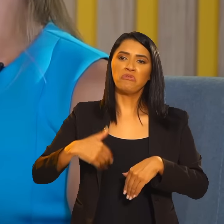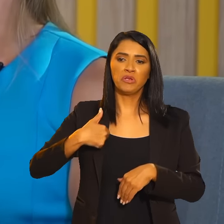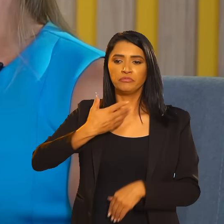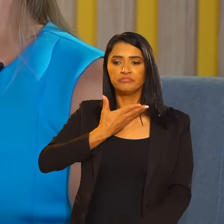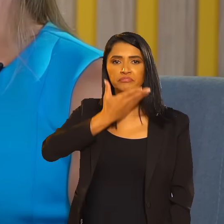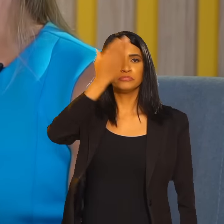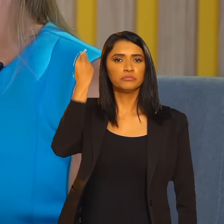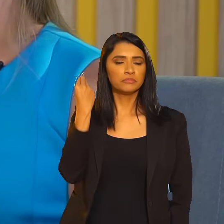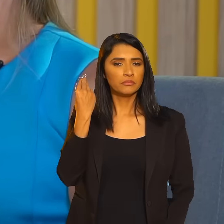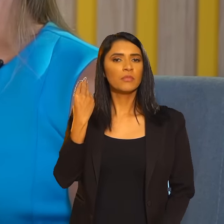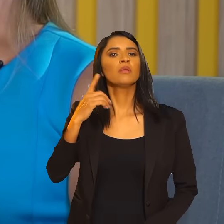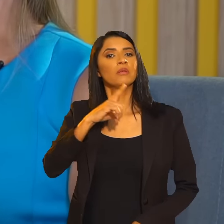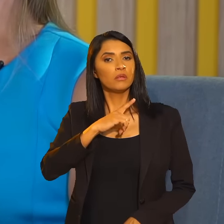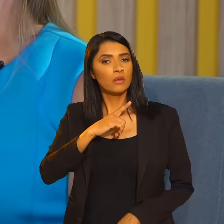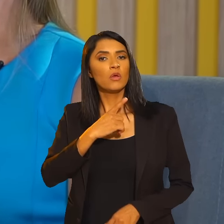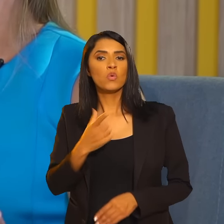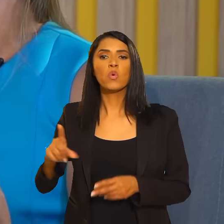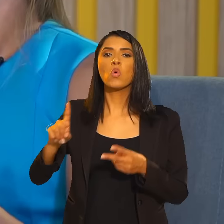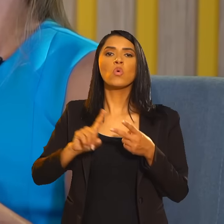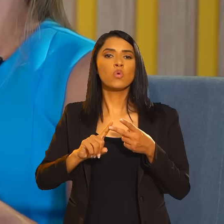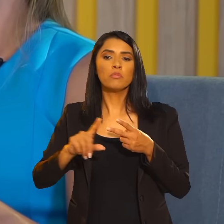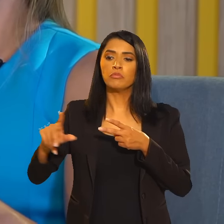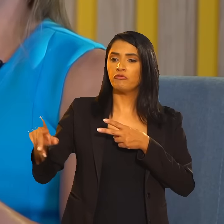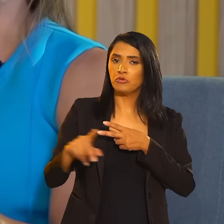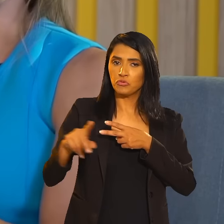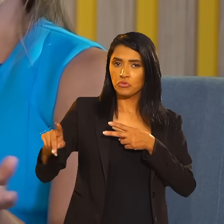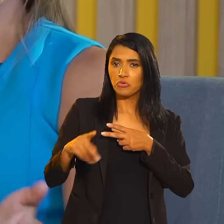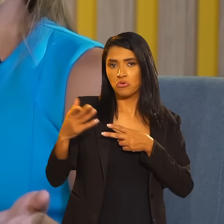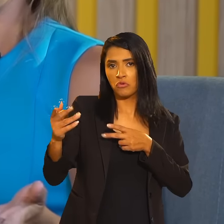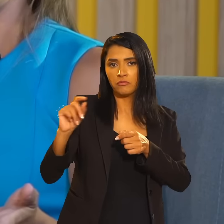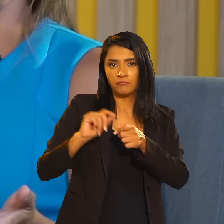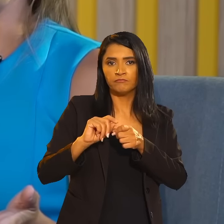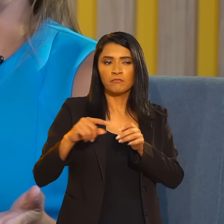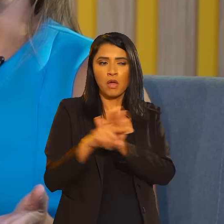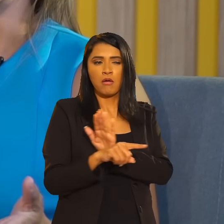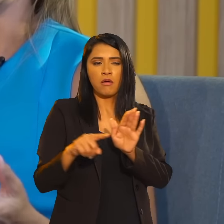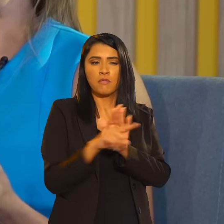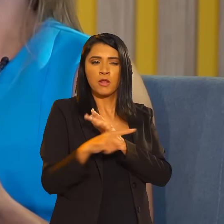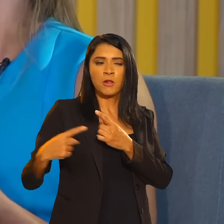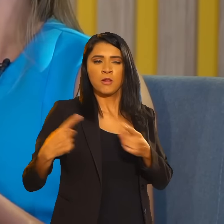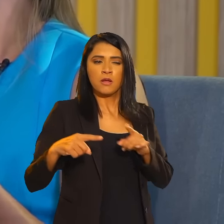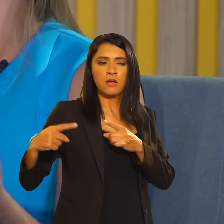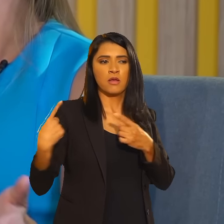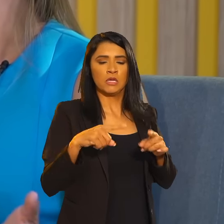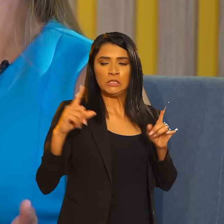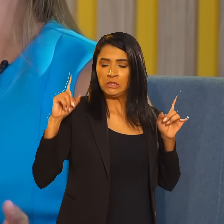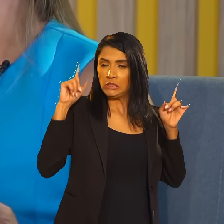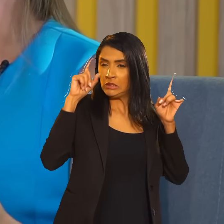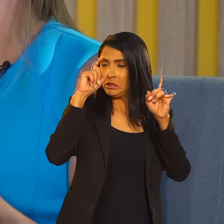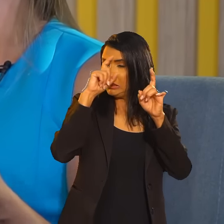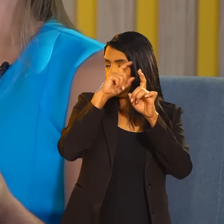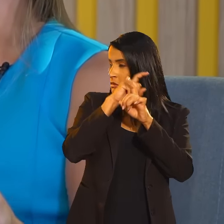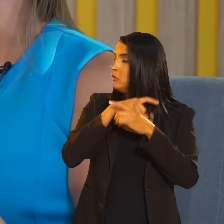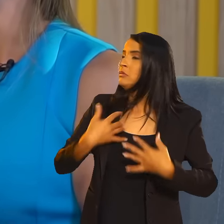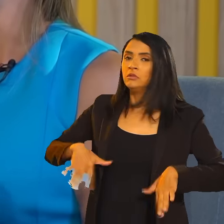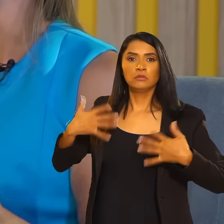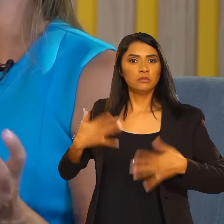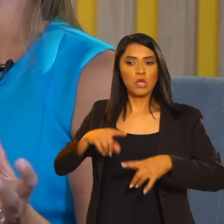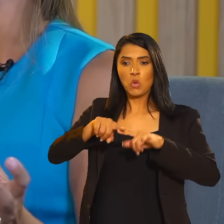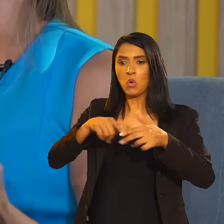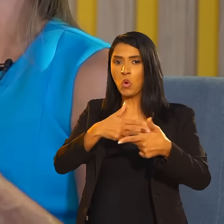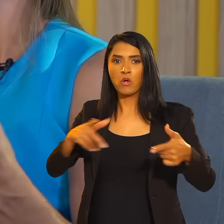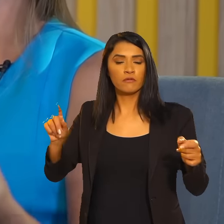em dia eu não lembro mais. E eu tenho professores que faziam questionamentos difíceis, colocavam casos clínicos